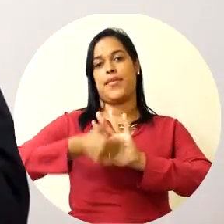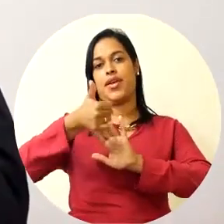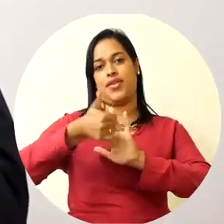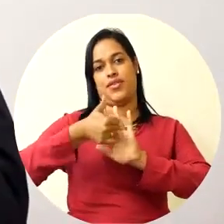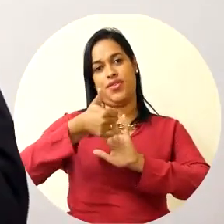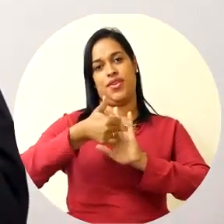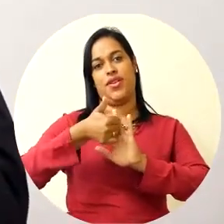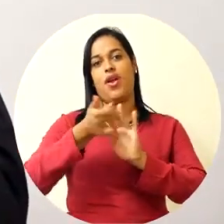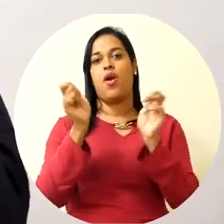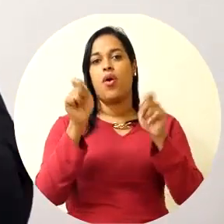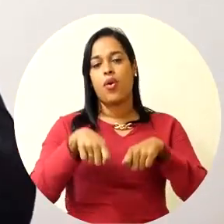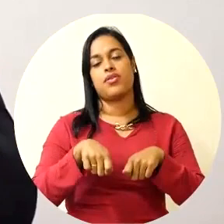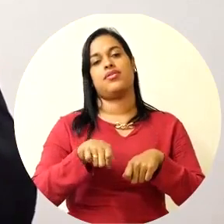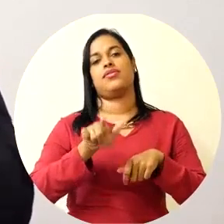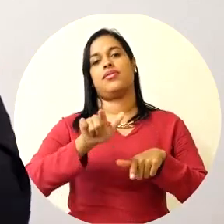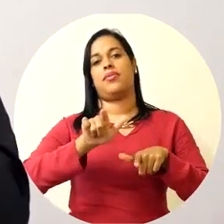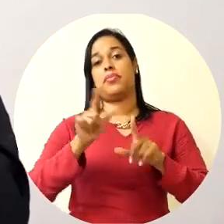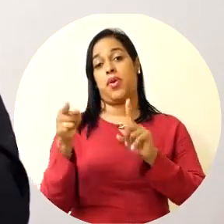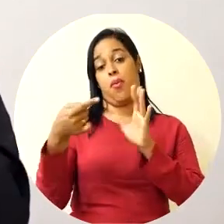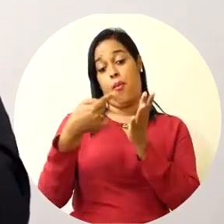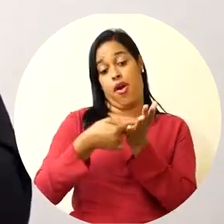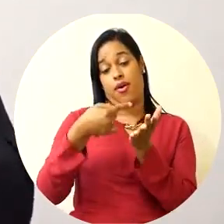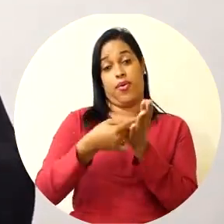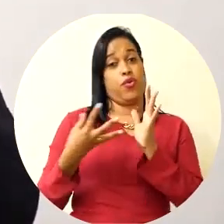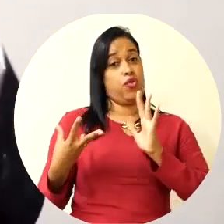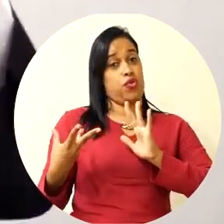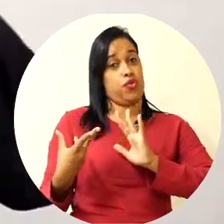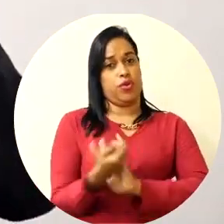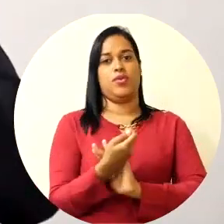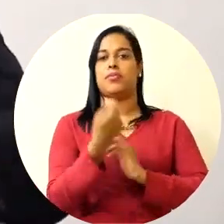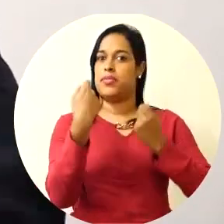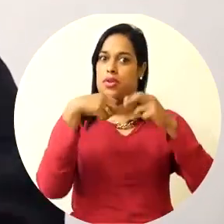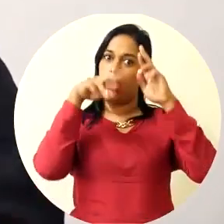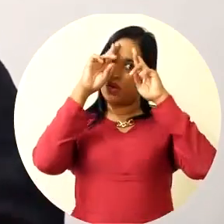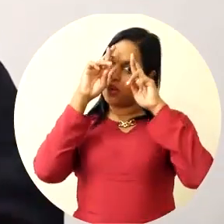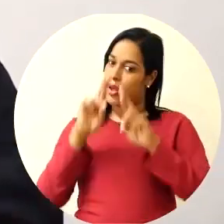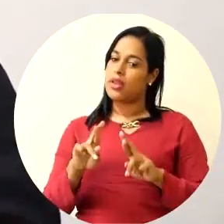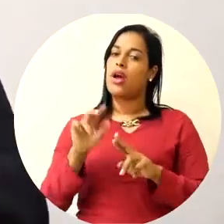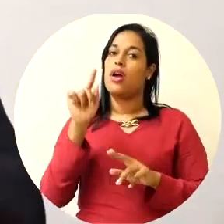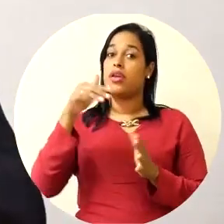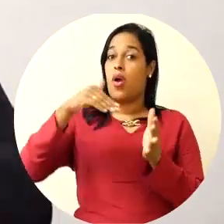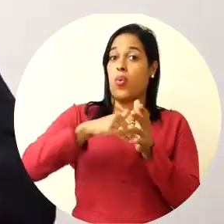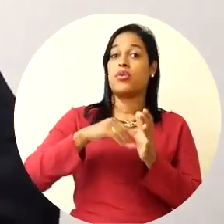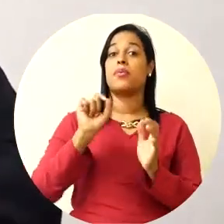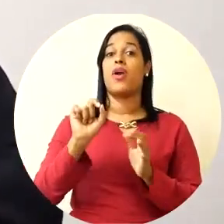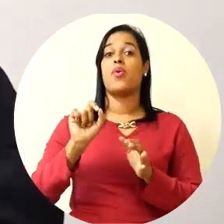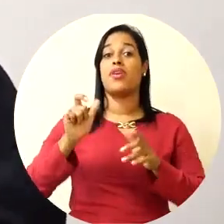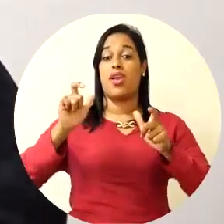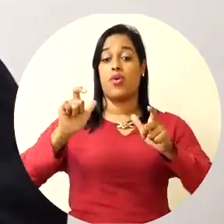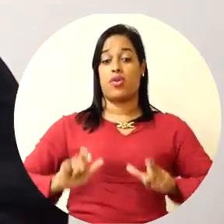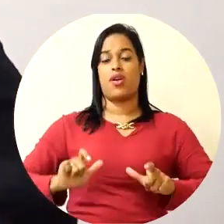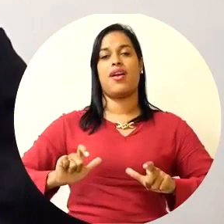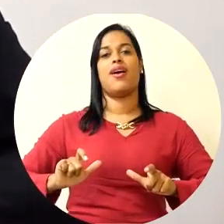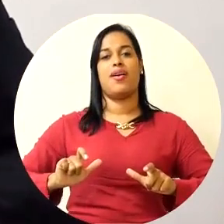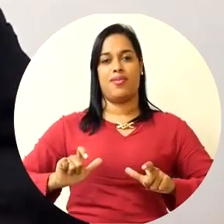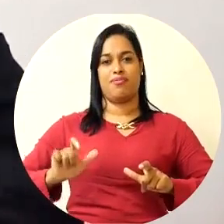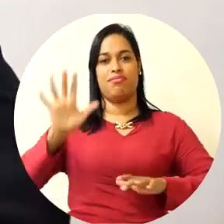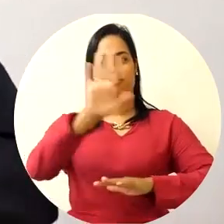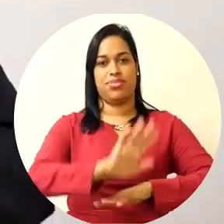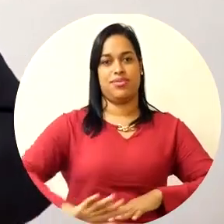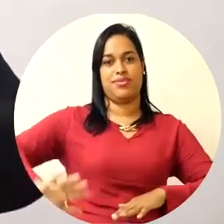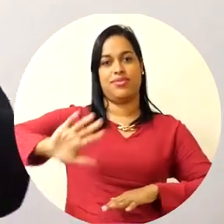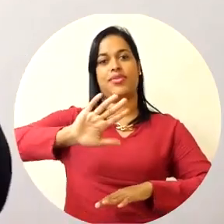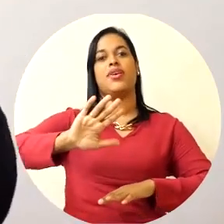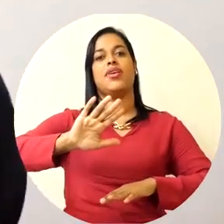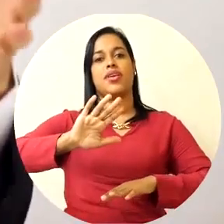qual é as melhores condições para um acordo e todas as partes deverão respeitar. E a última é a jurisdição, que